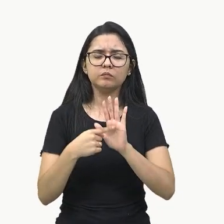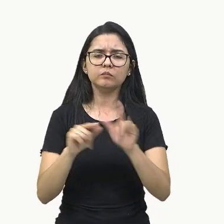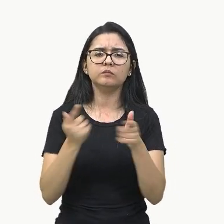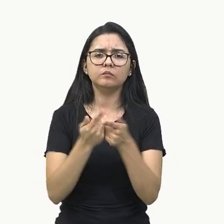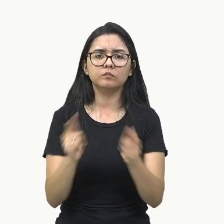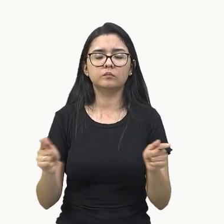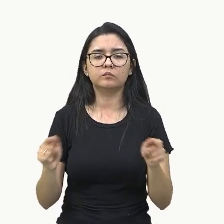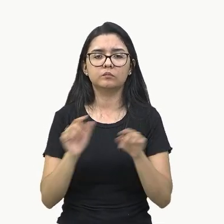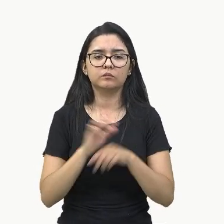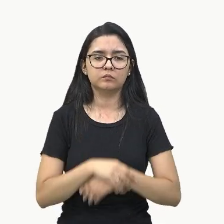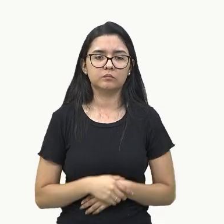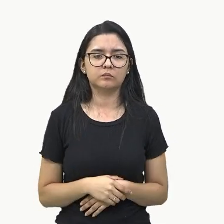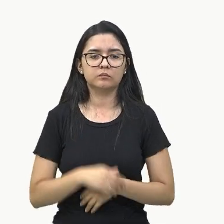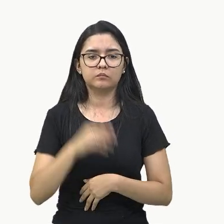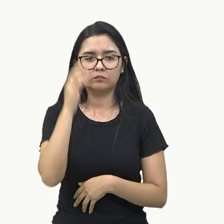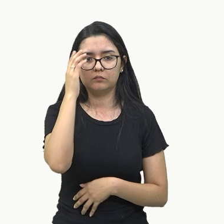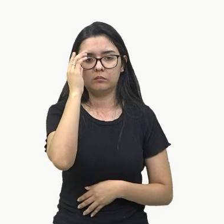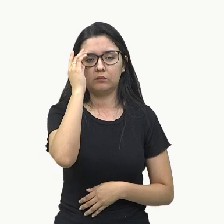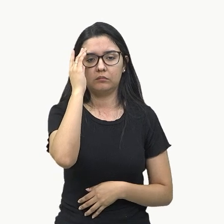gramatical, fazendo com que